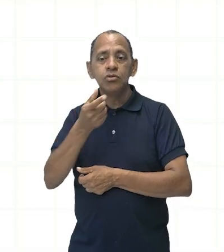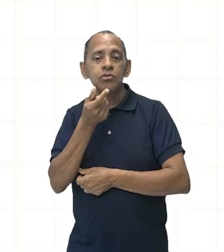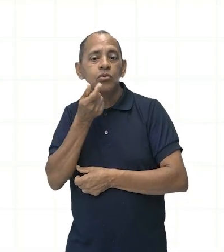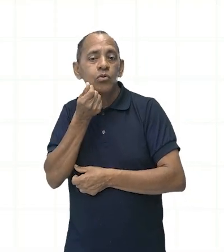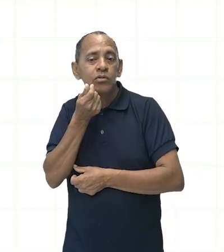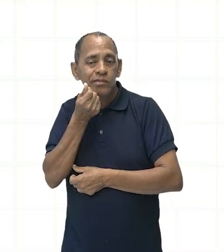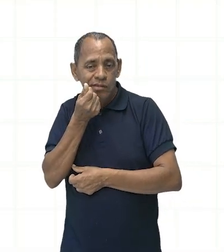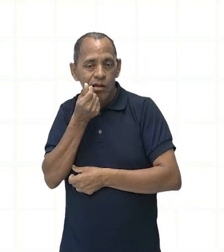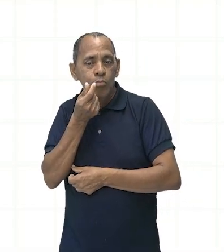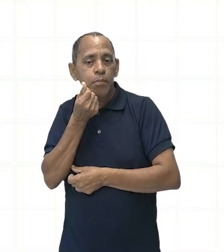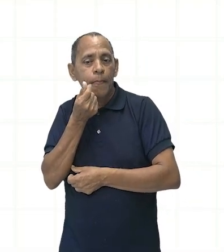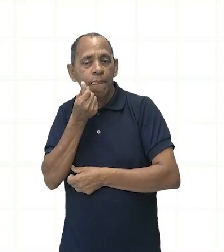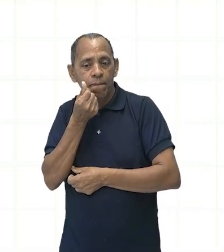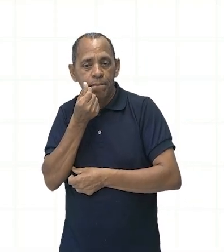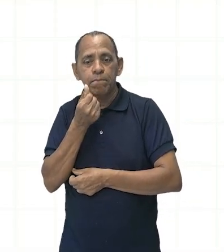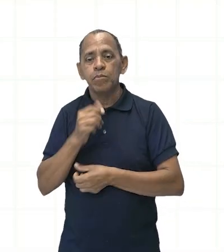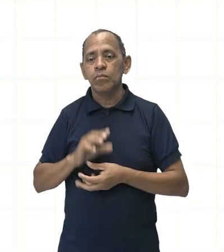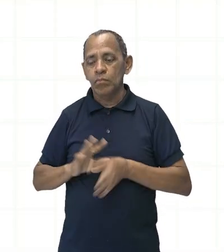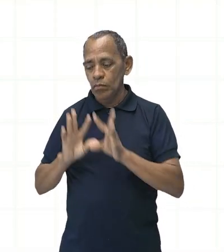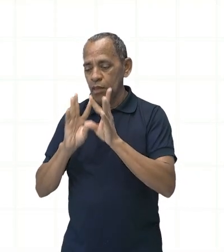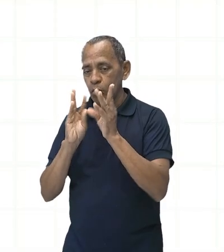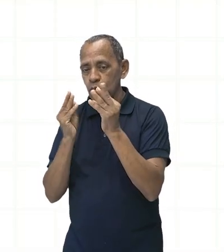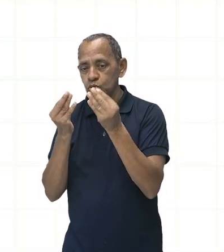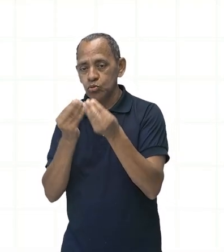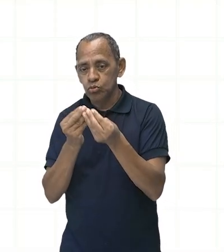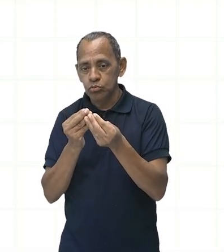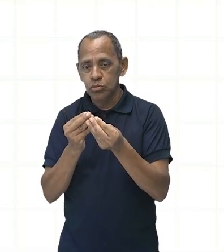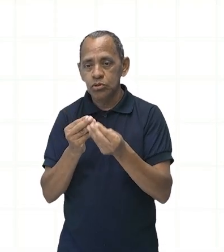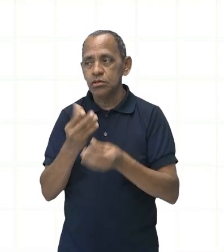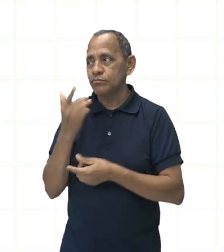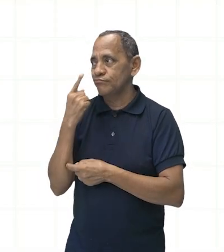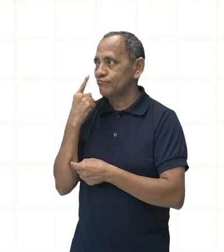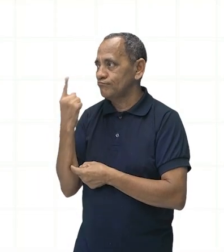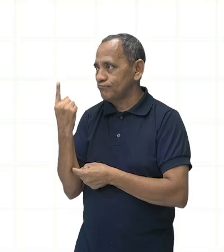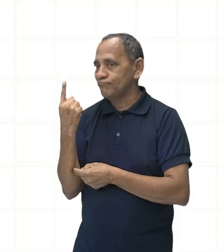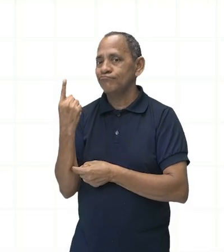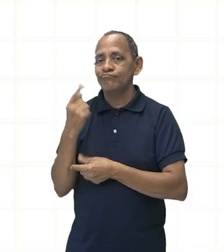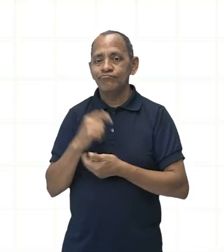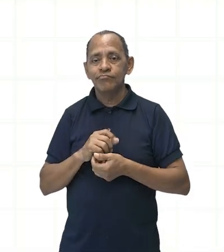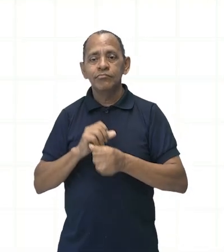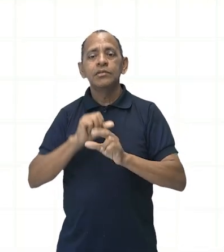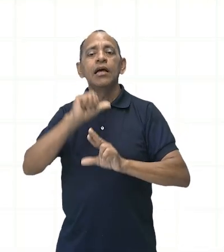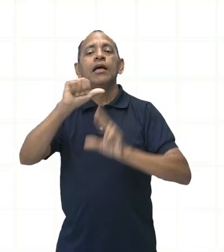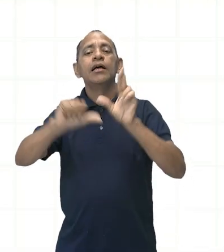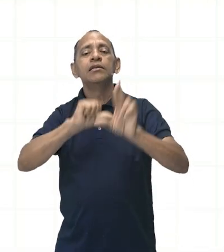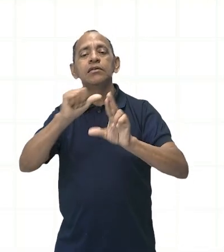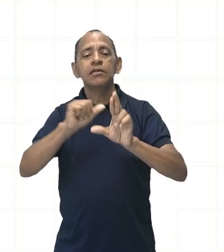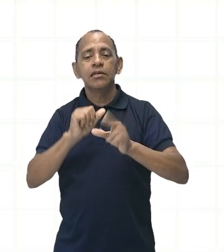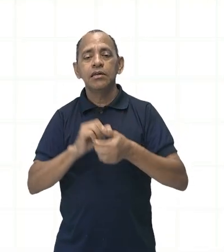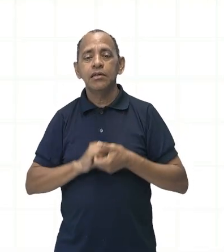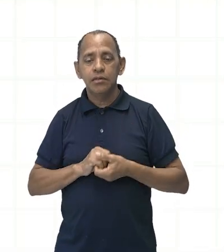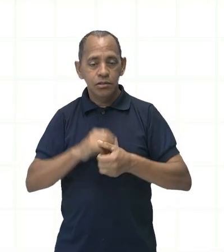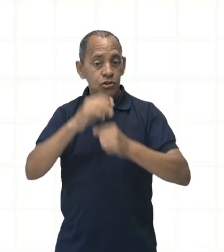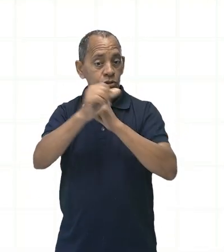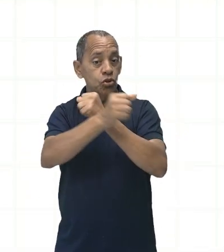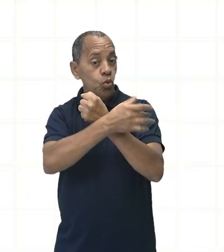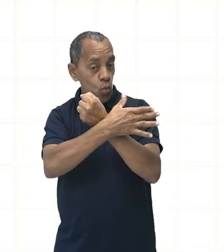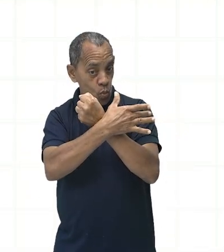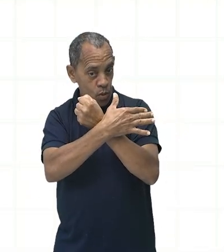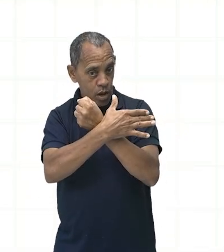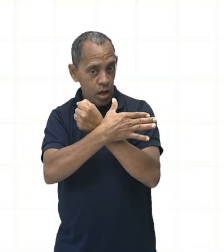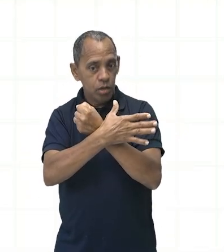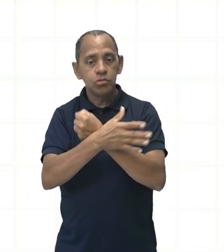ele é um composto que resulta da reação de um ácido que nós